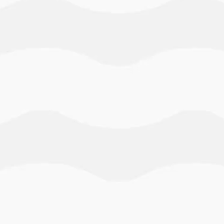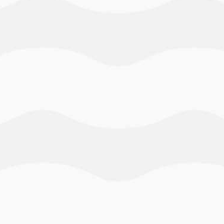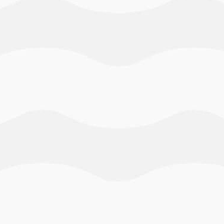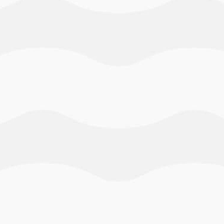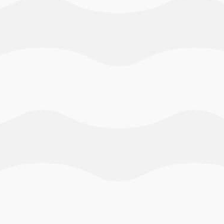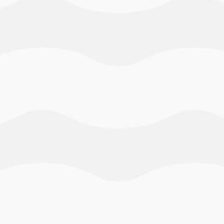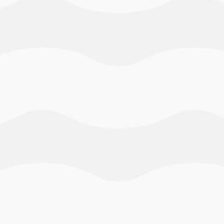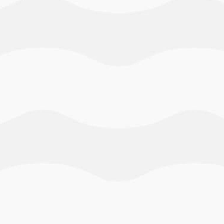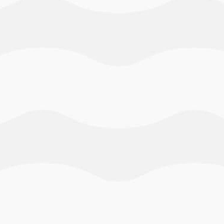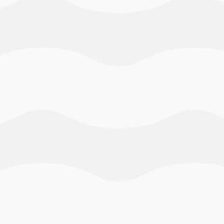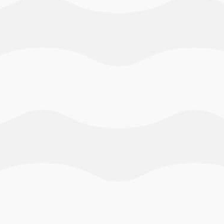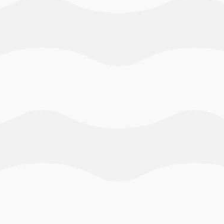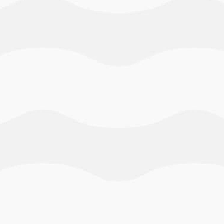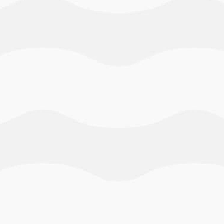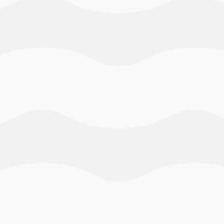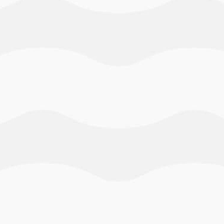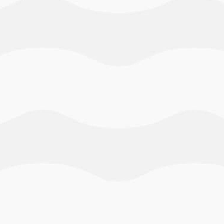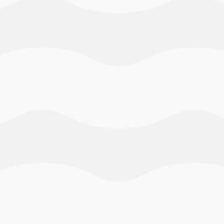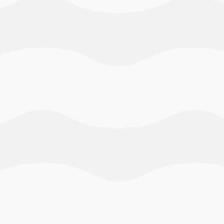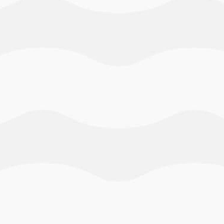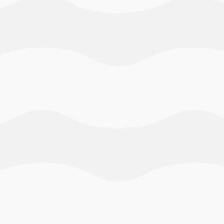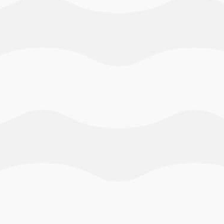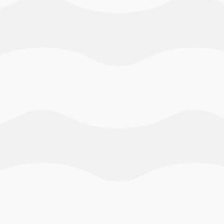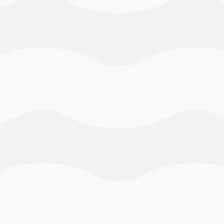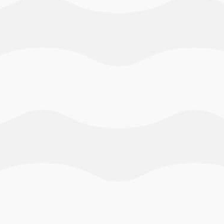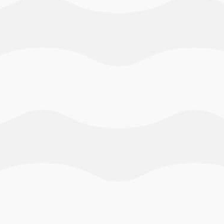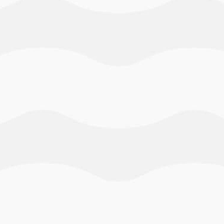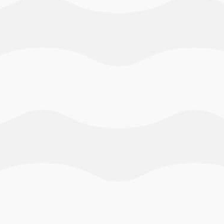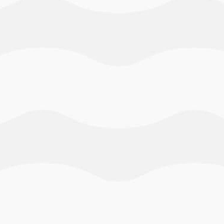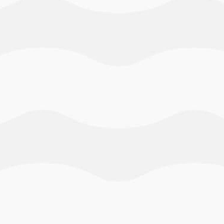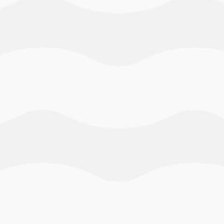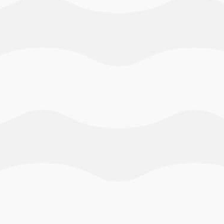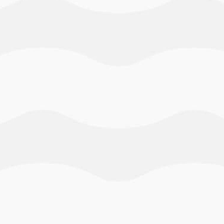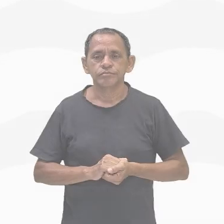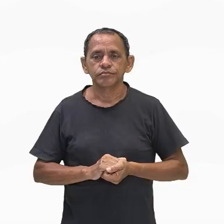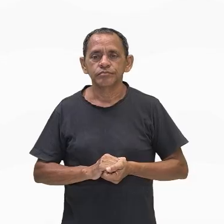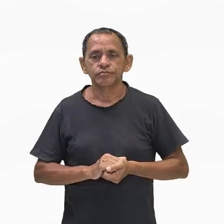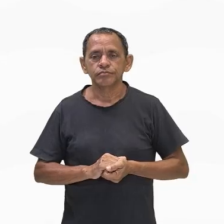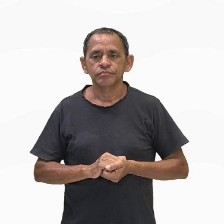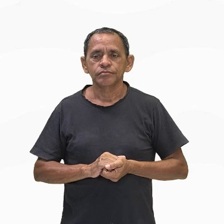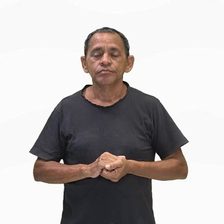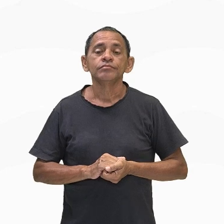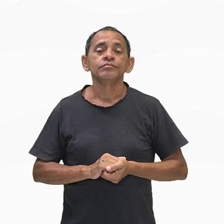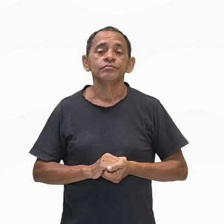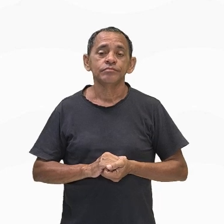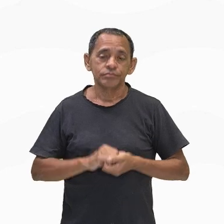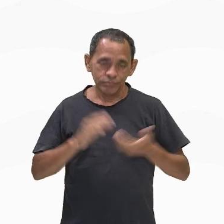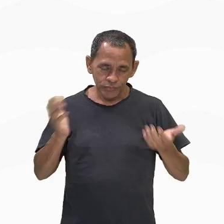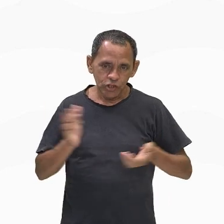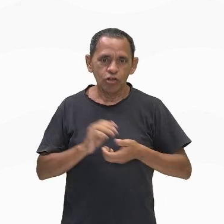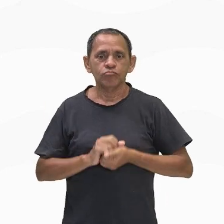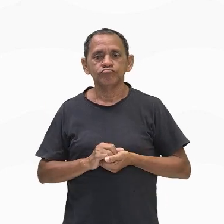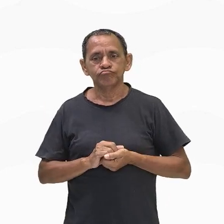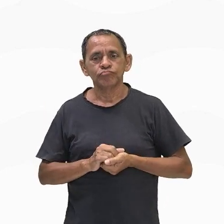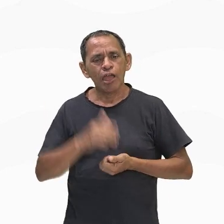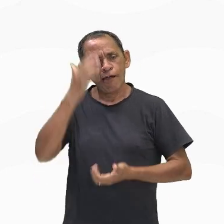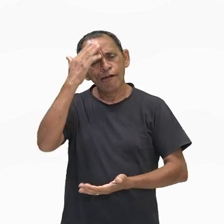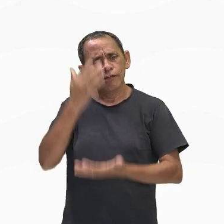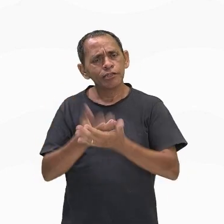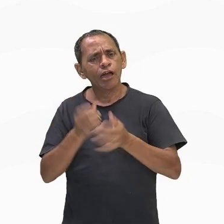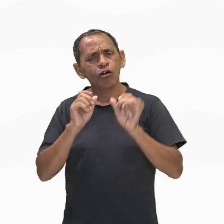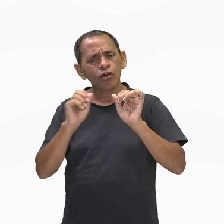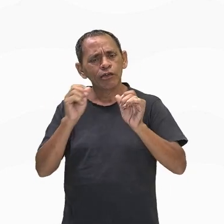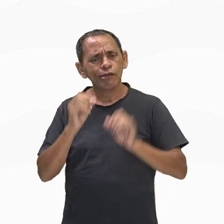por isso, muitos fiéis, muitas pessoas permanecem em relacionamentos ruins, por acreditar que